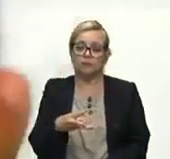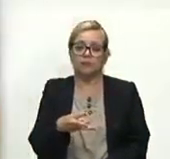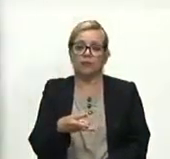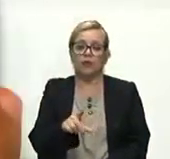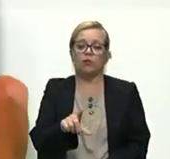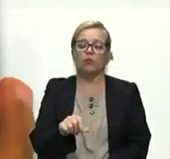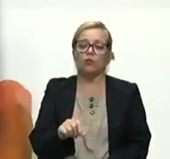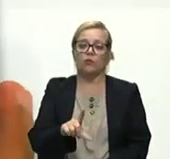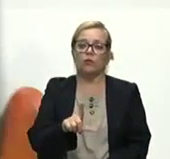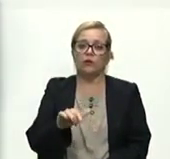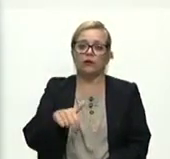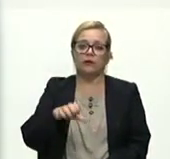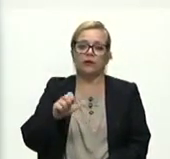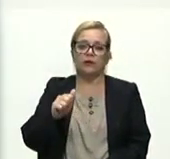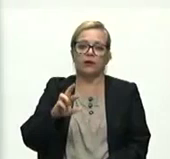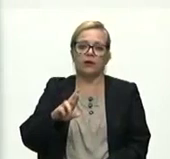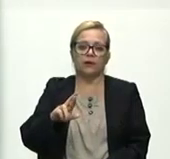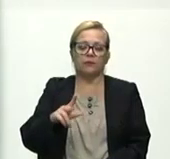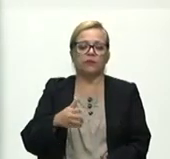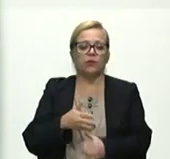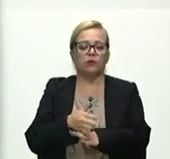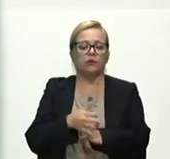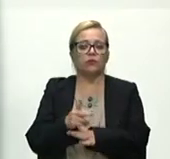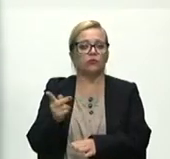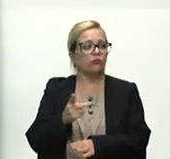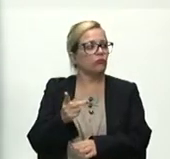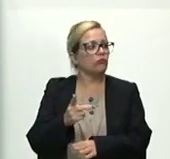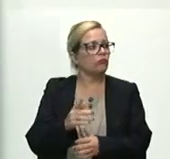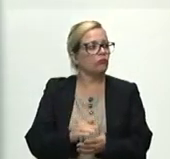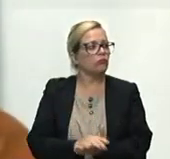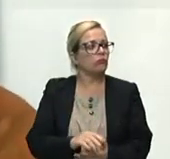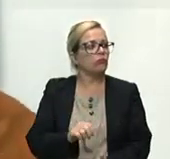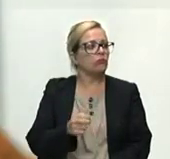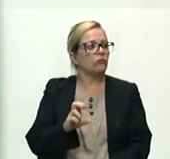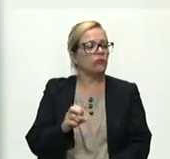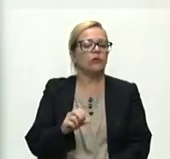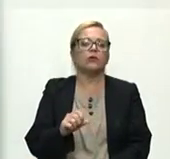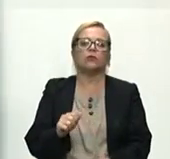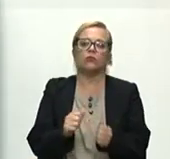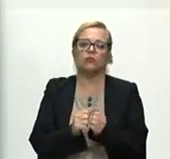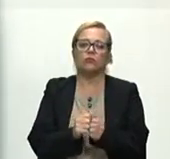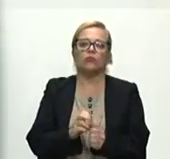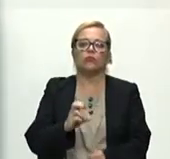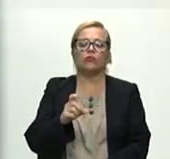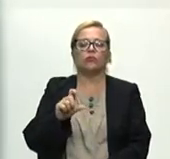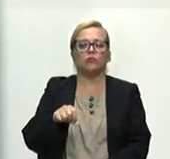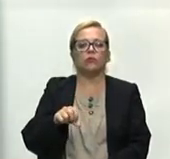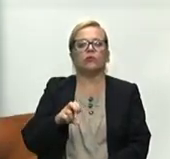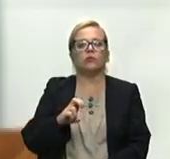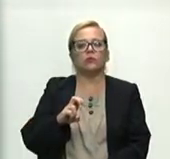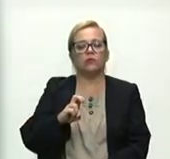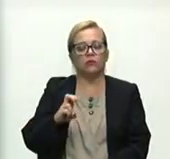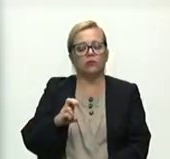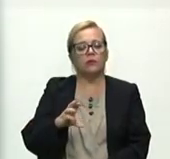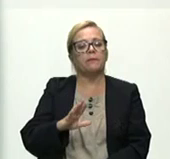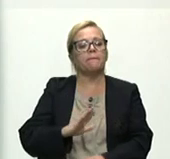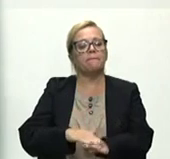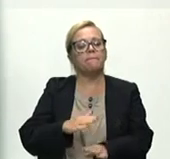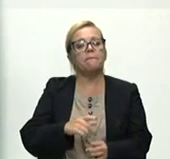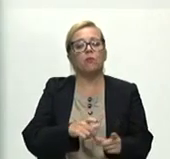1 linear. Agora vamos inserir os pares ordenados. 15 com 5,5 m+,